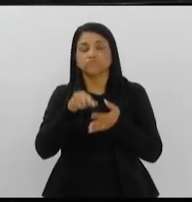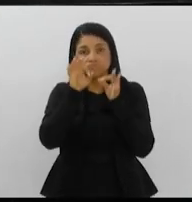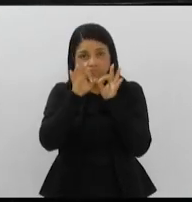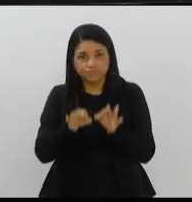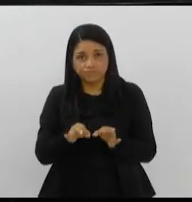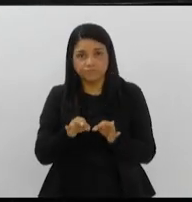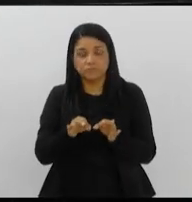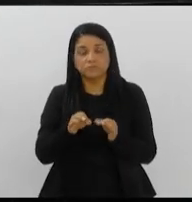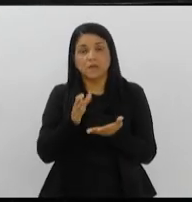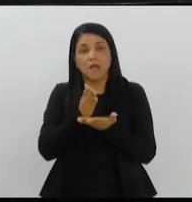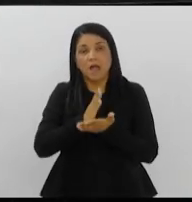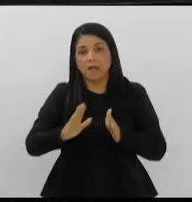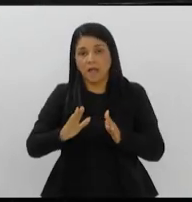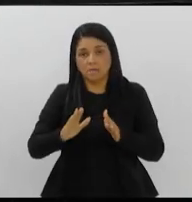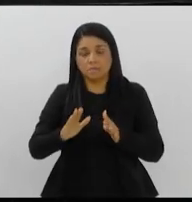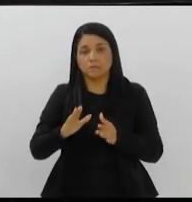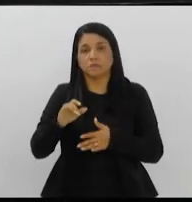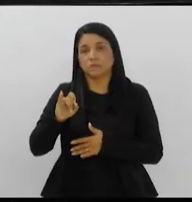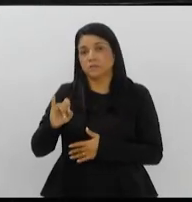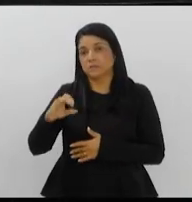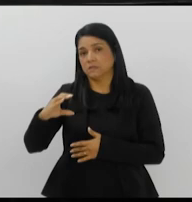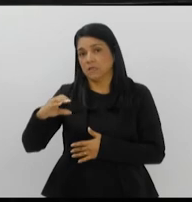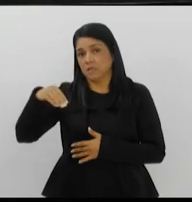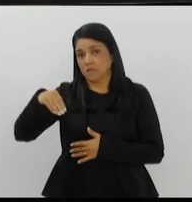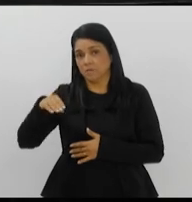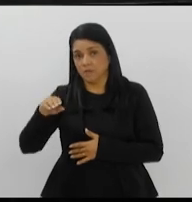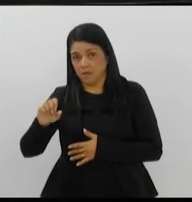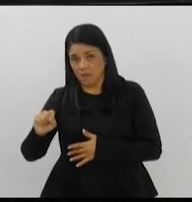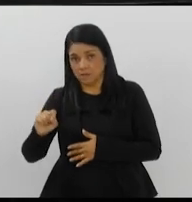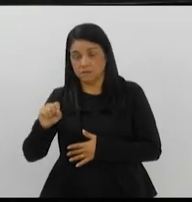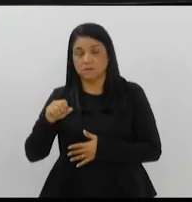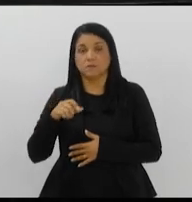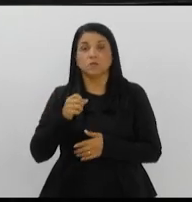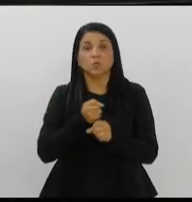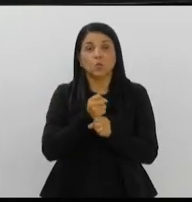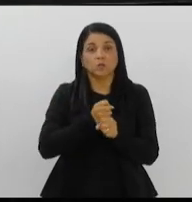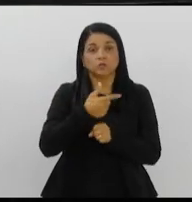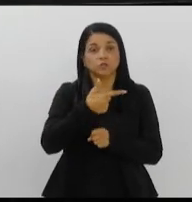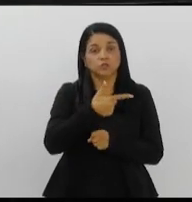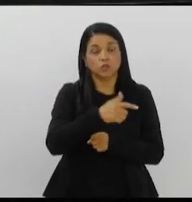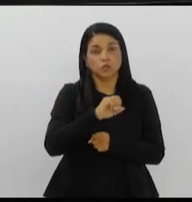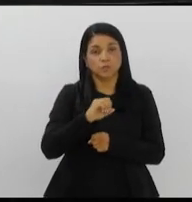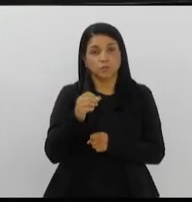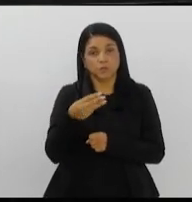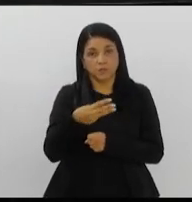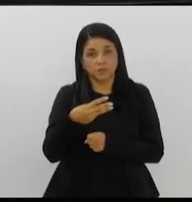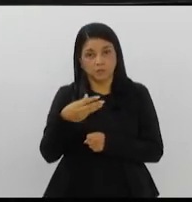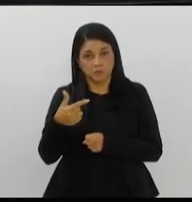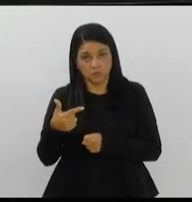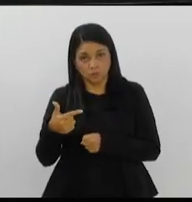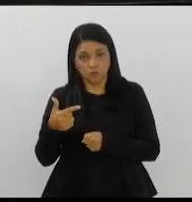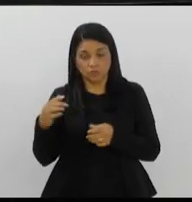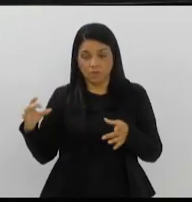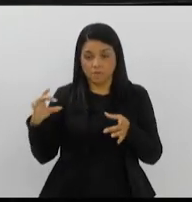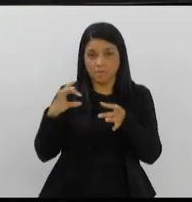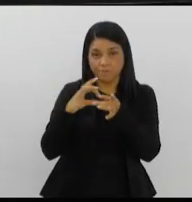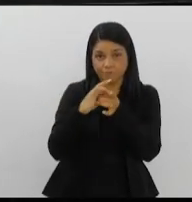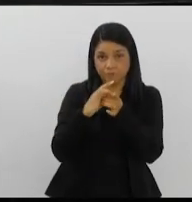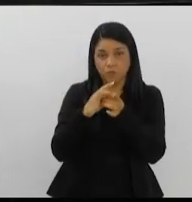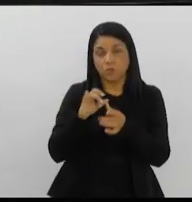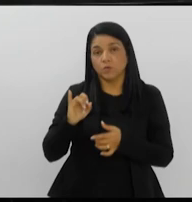definitivamente o ICMS em 2032 e o funde com o